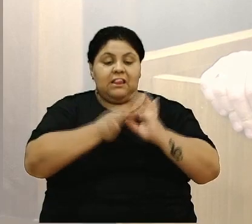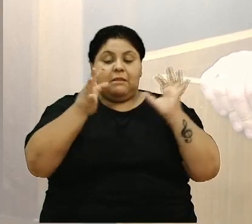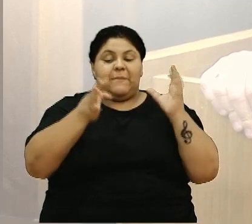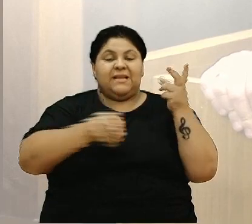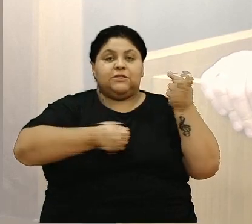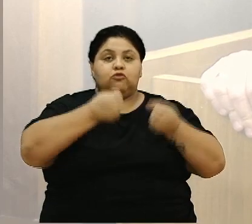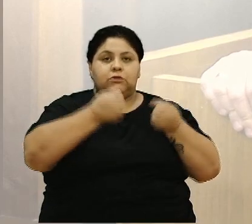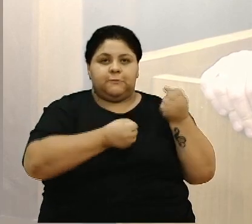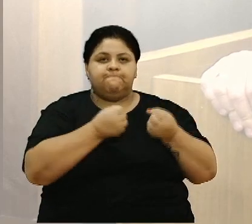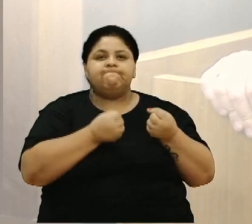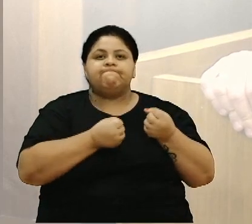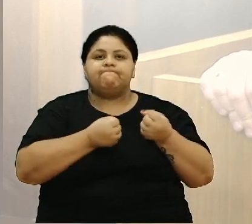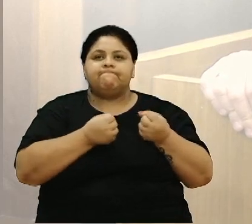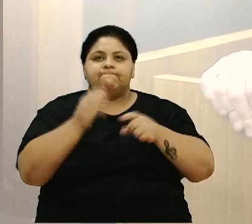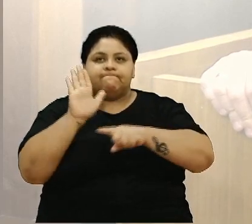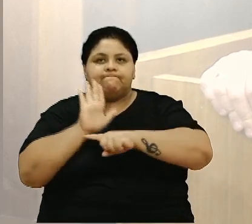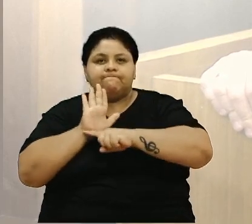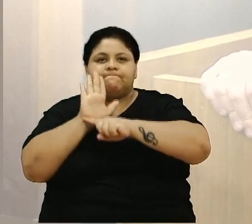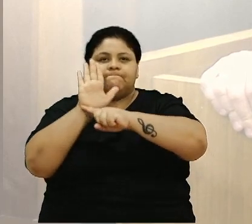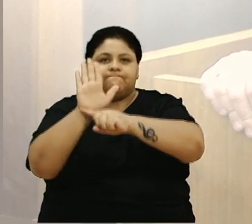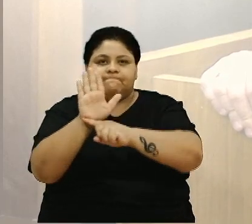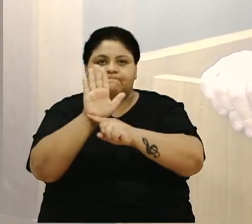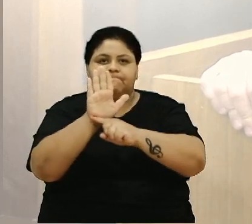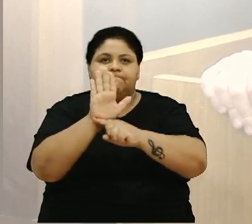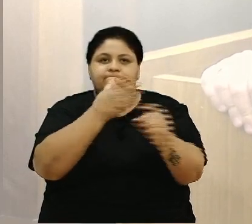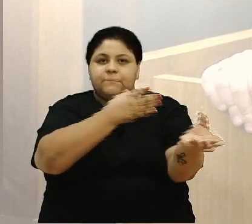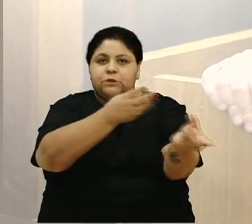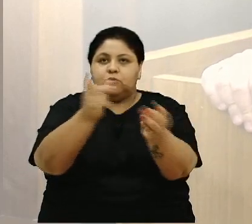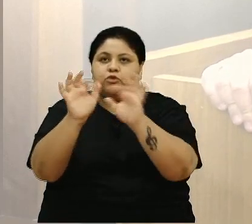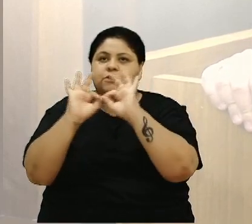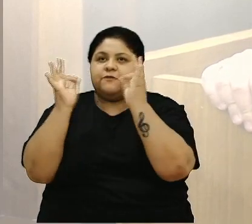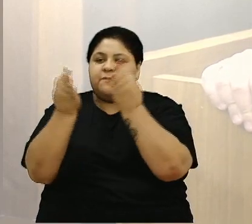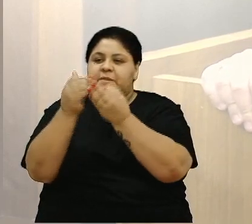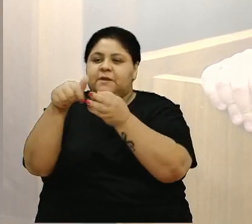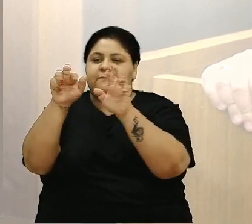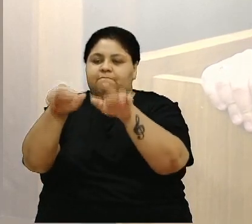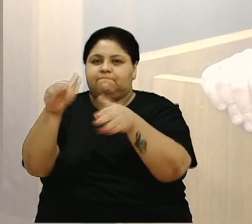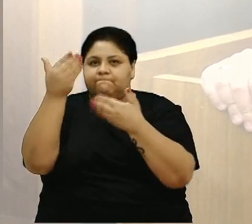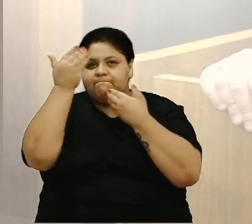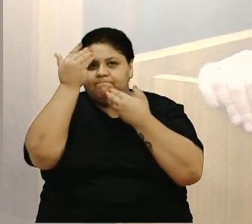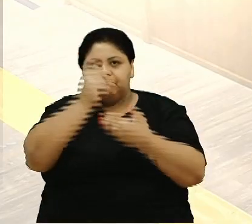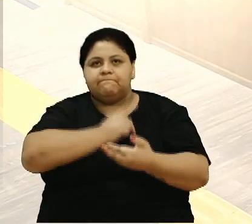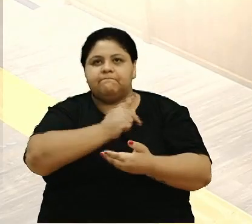trânsito que vai beneficiar milhares de famílias naquela região. Muito obrigado, senhor presidente.